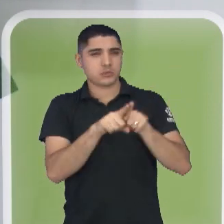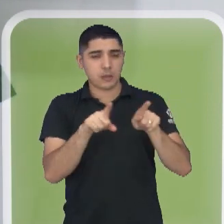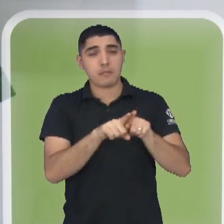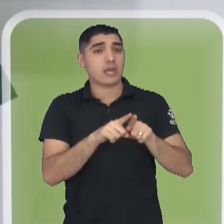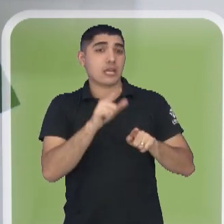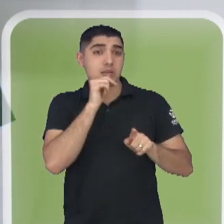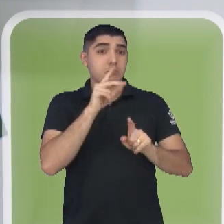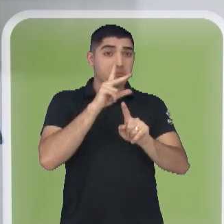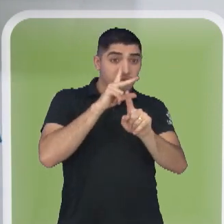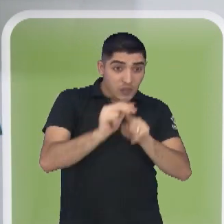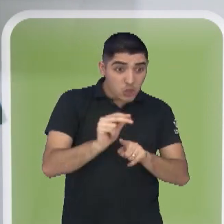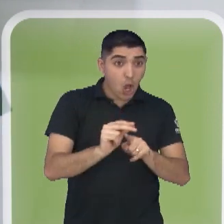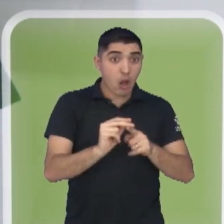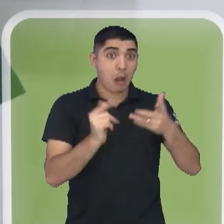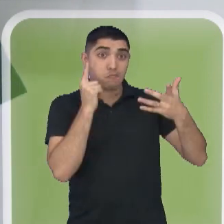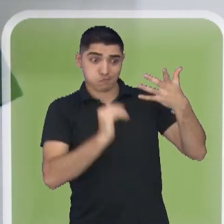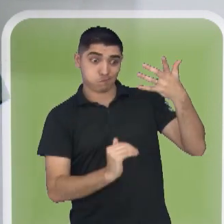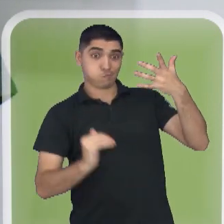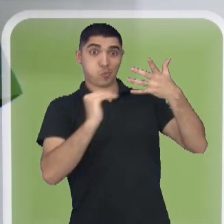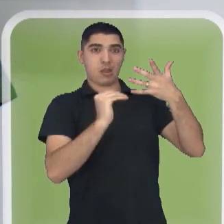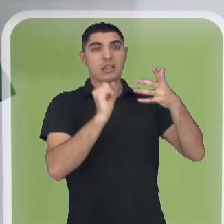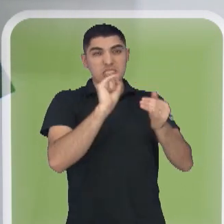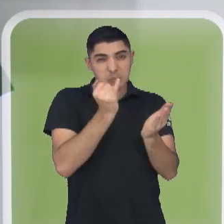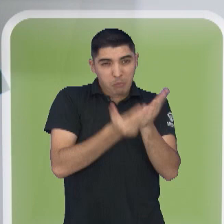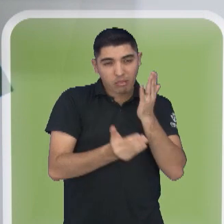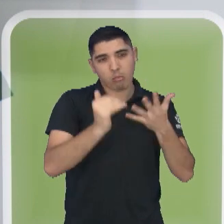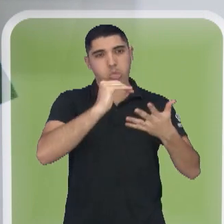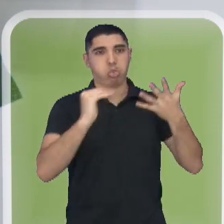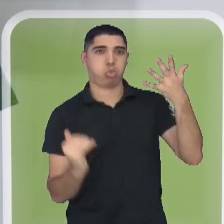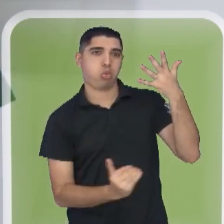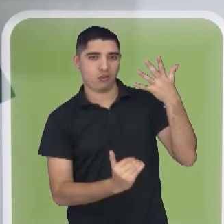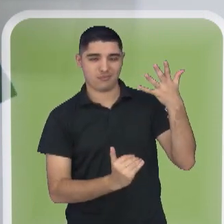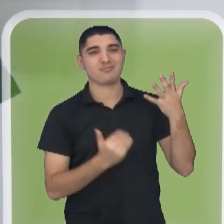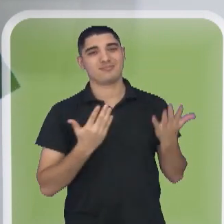céu, uma derrota às vezes pode pôr um pouco mais para baixo, mas no jogo seguinte você